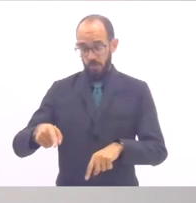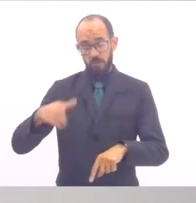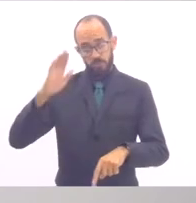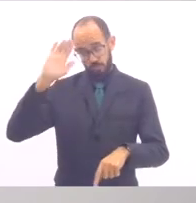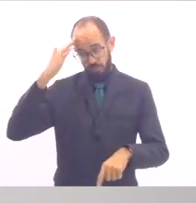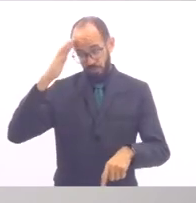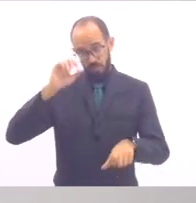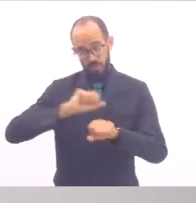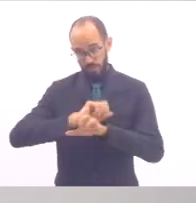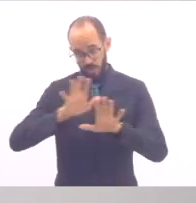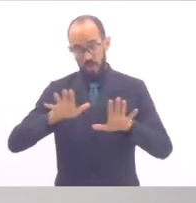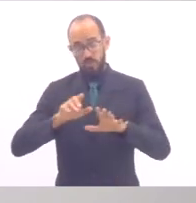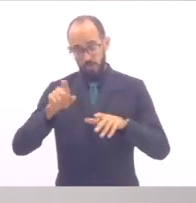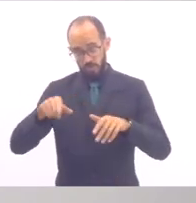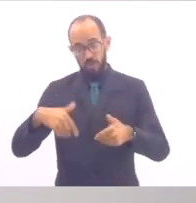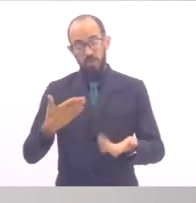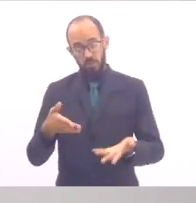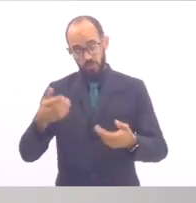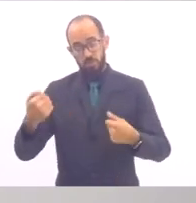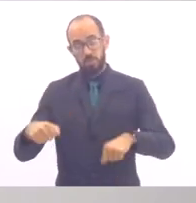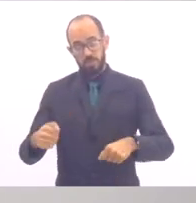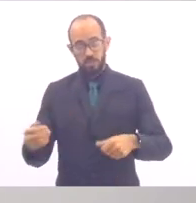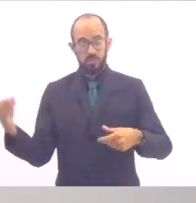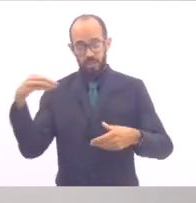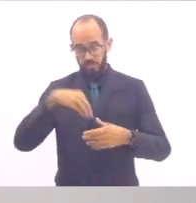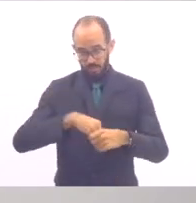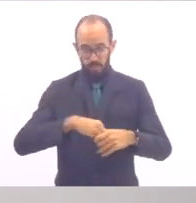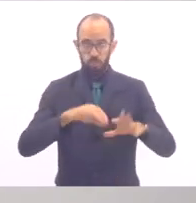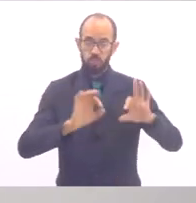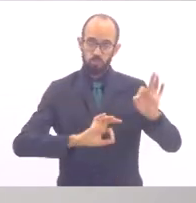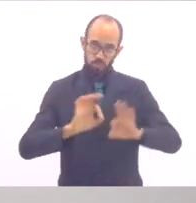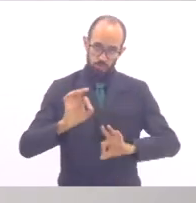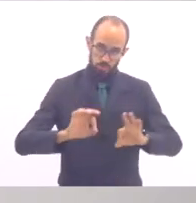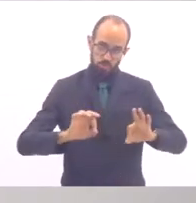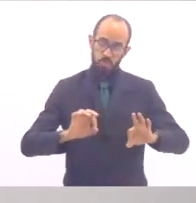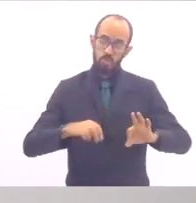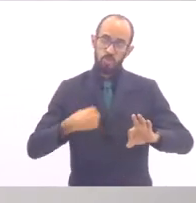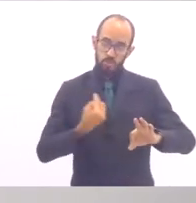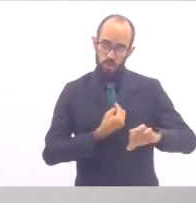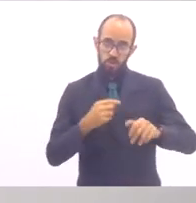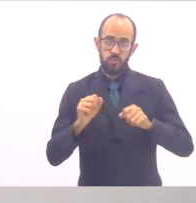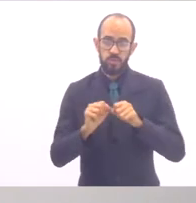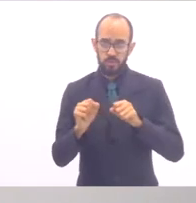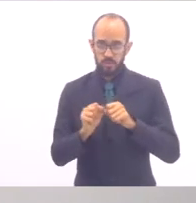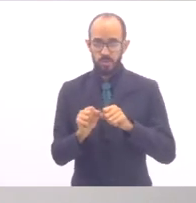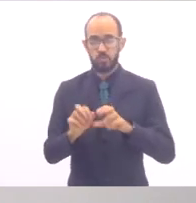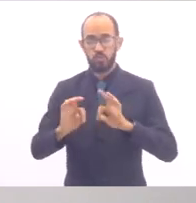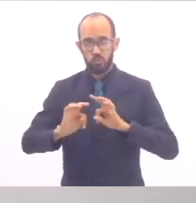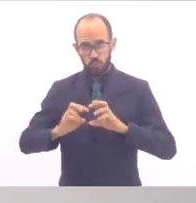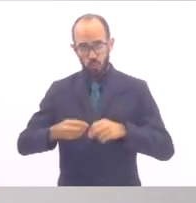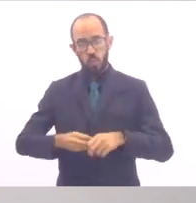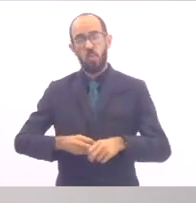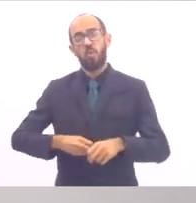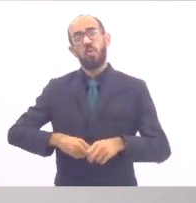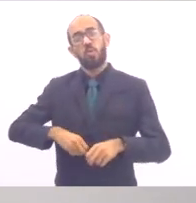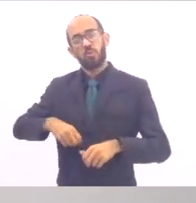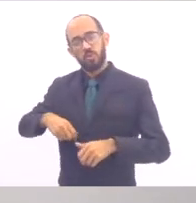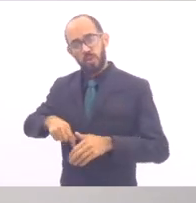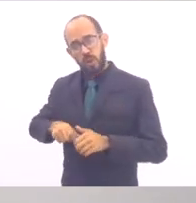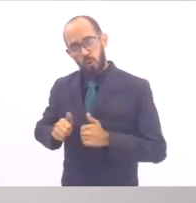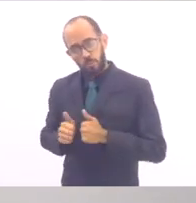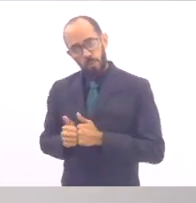desse projeto. Então, a gente faz todo esse mapeamento, traz o município junto para que ele